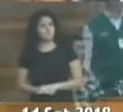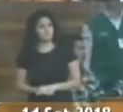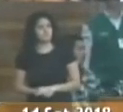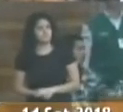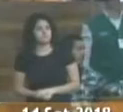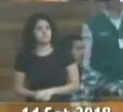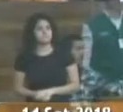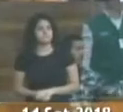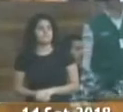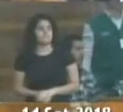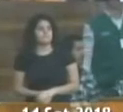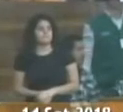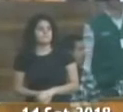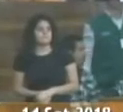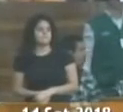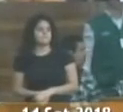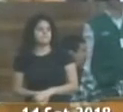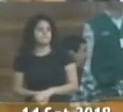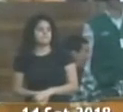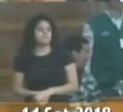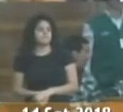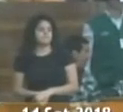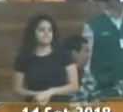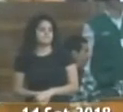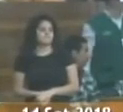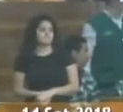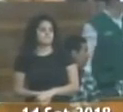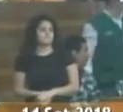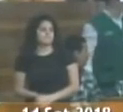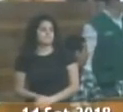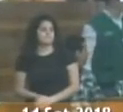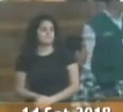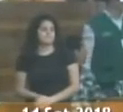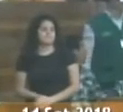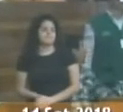Não vi. Senhor Gustavo Berna.